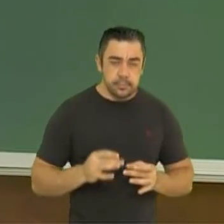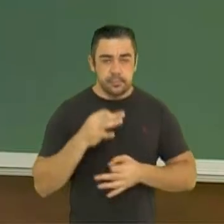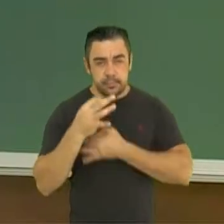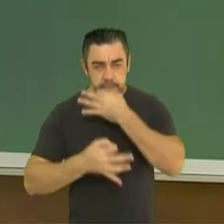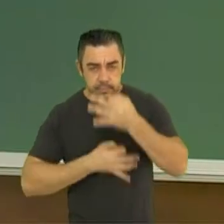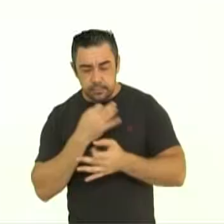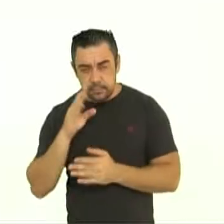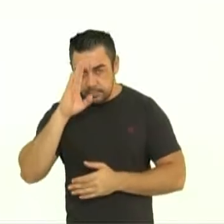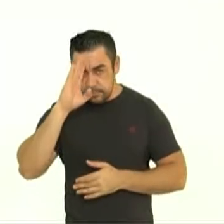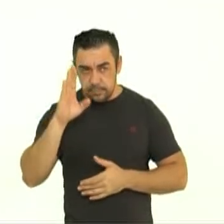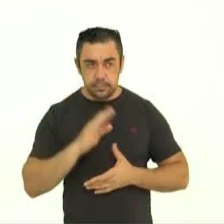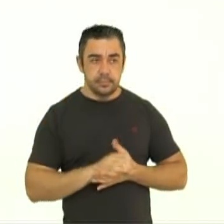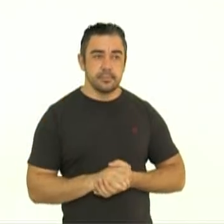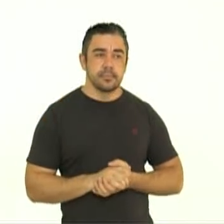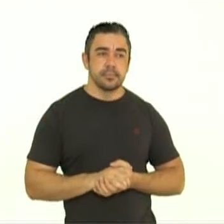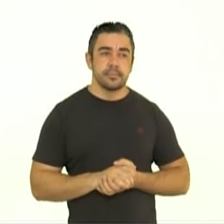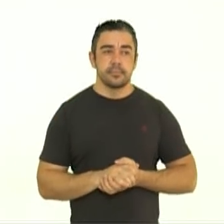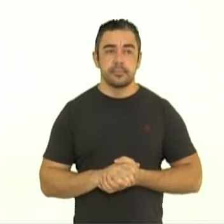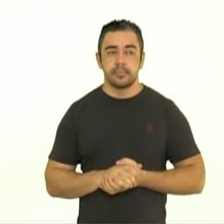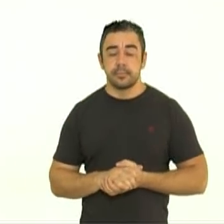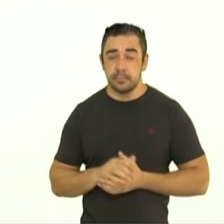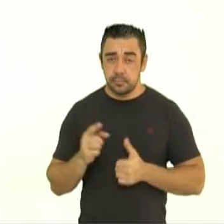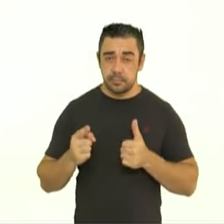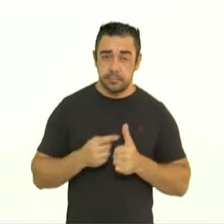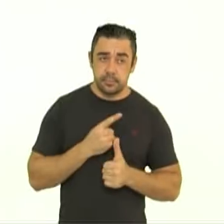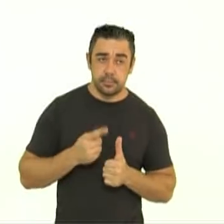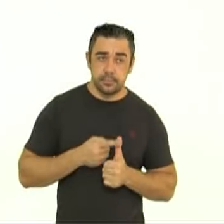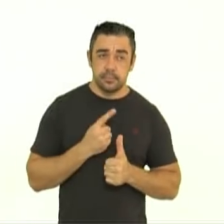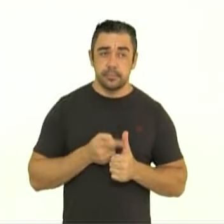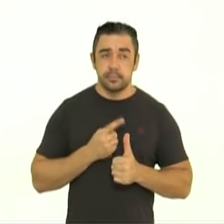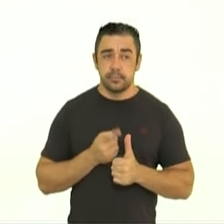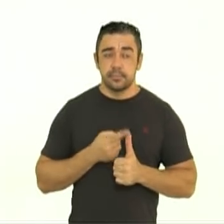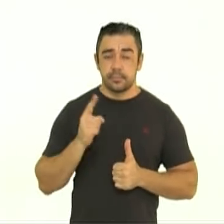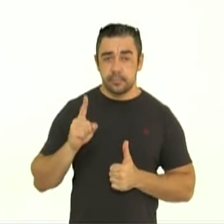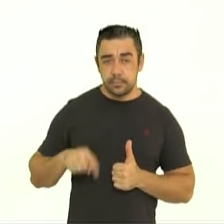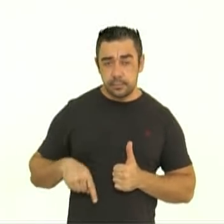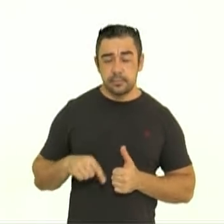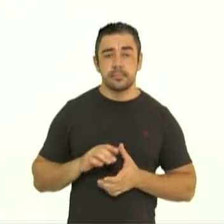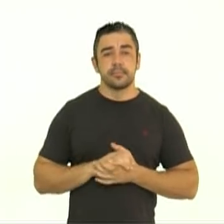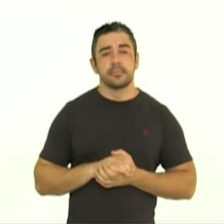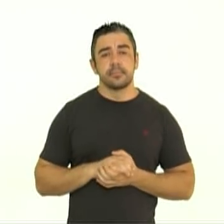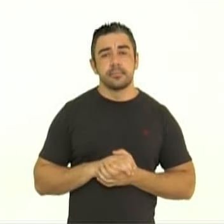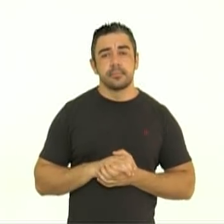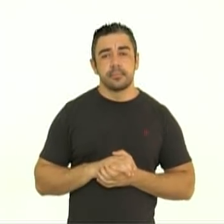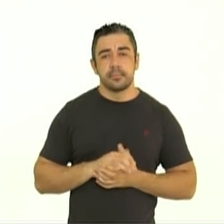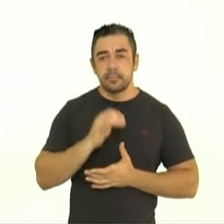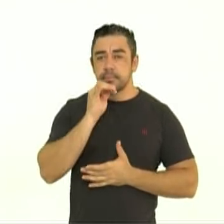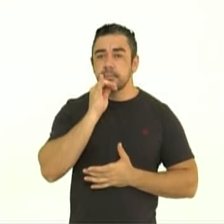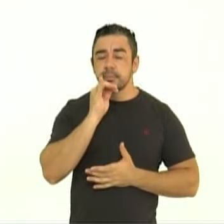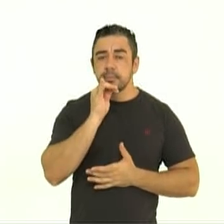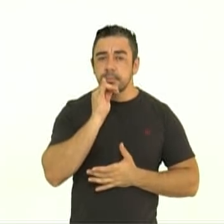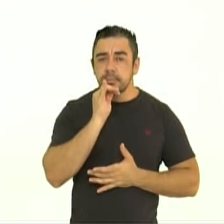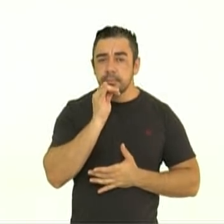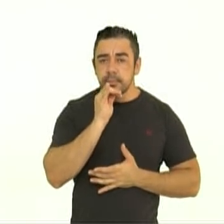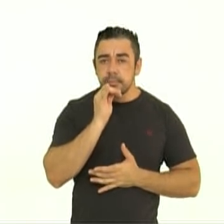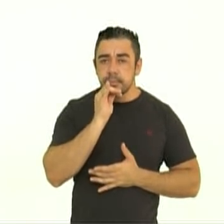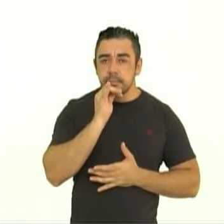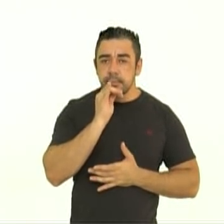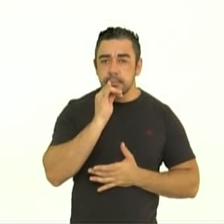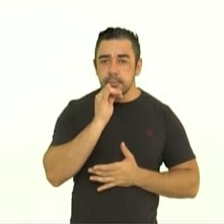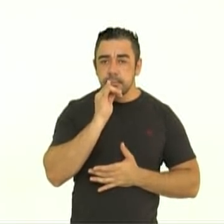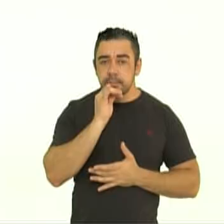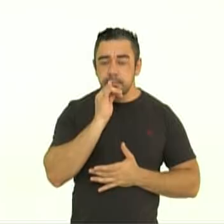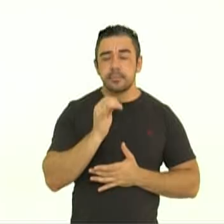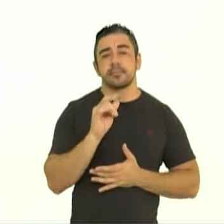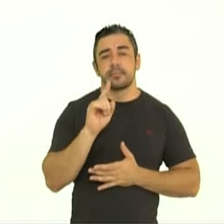argumentativos principalmente. Bom, o primeiro deles é o argumento de exemplificação. É quando você vai trazer